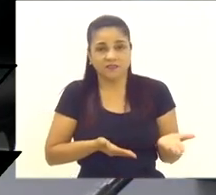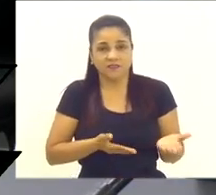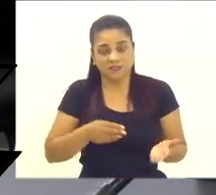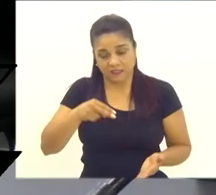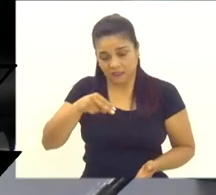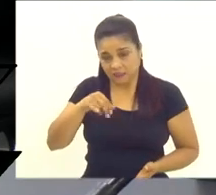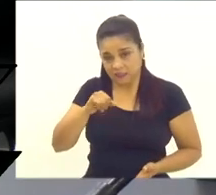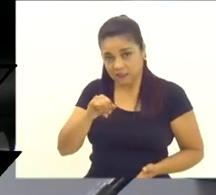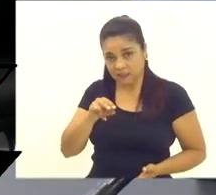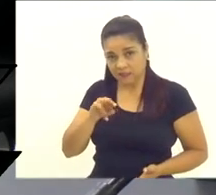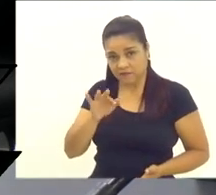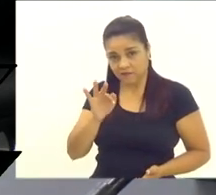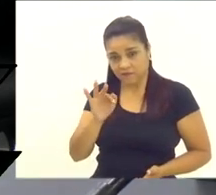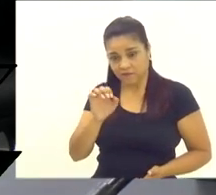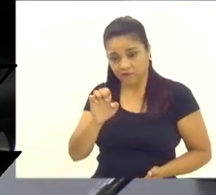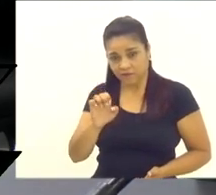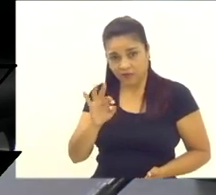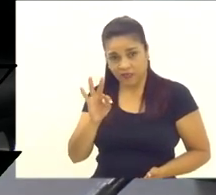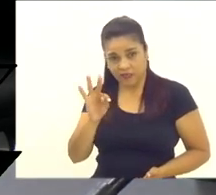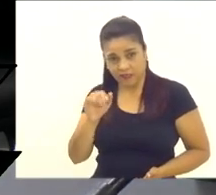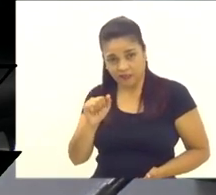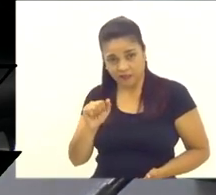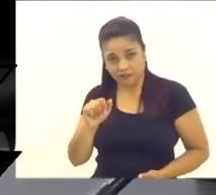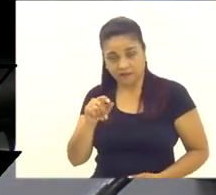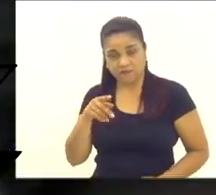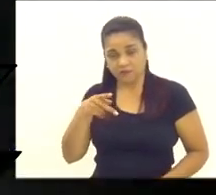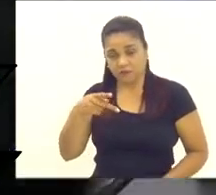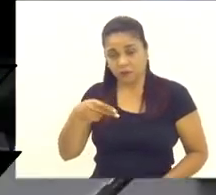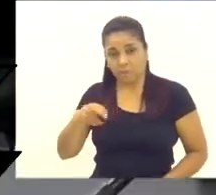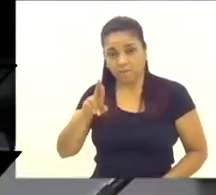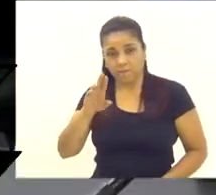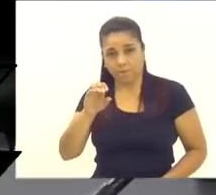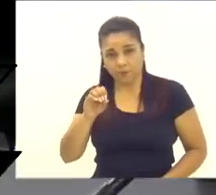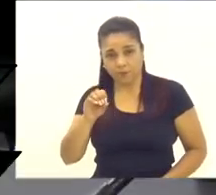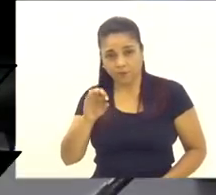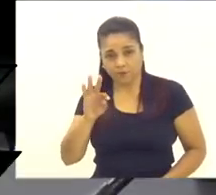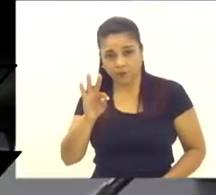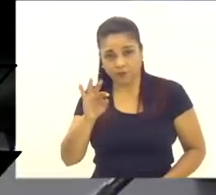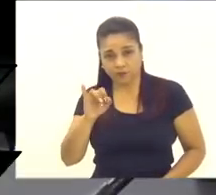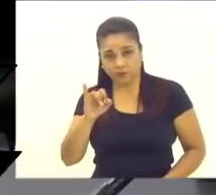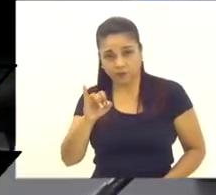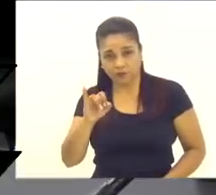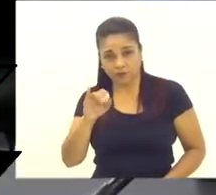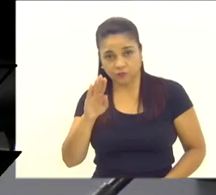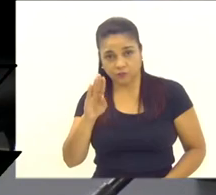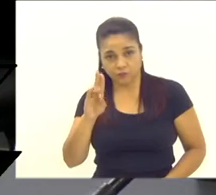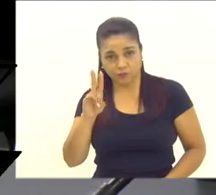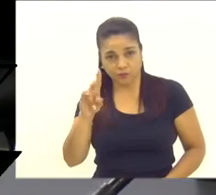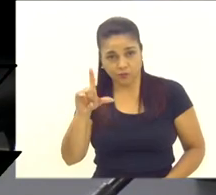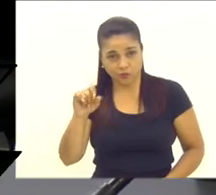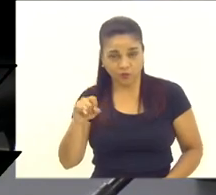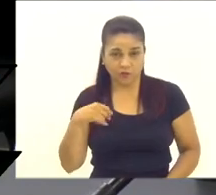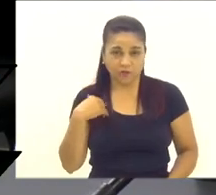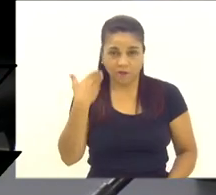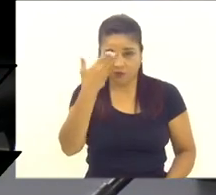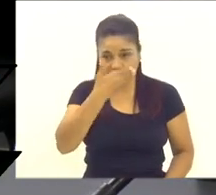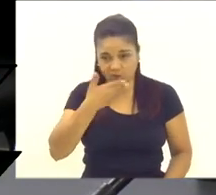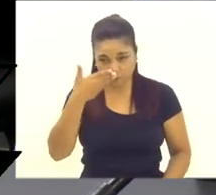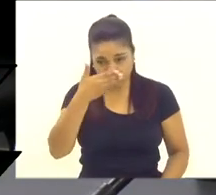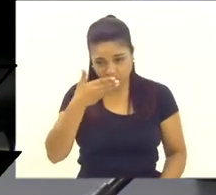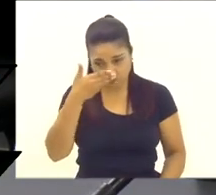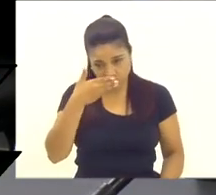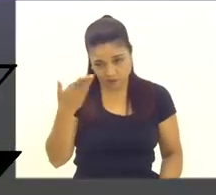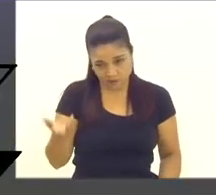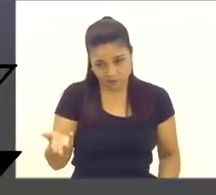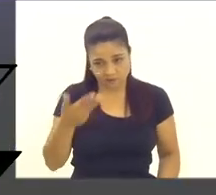ninfeta de prostíbulo é né Eu acho que a gente não precisa nem caracterizar aqui essa